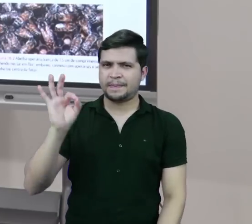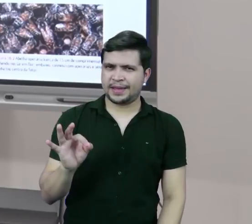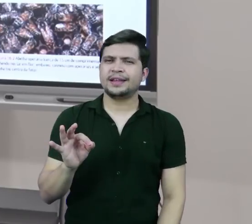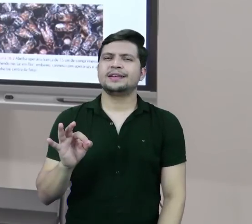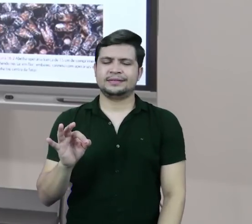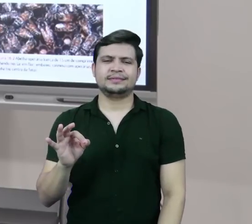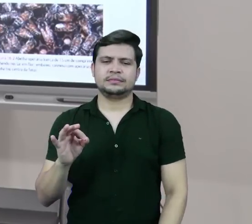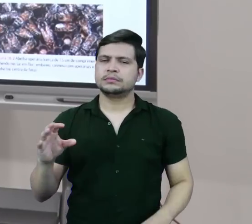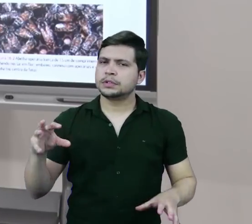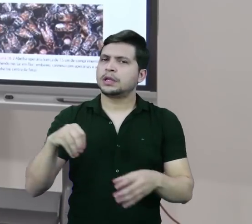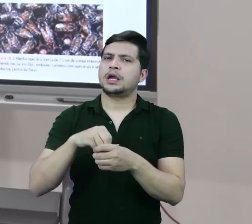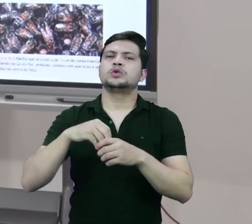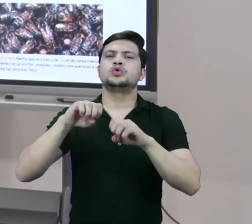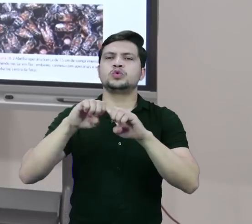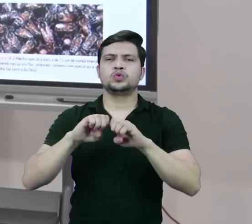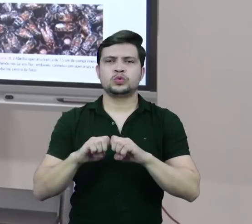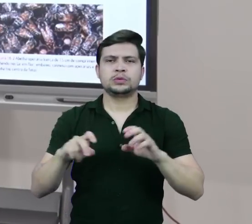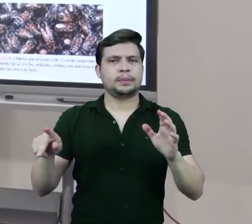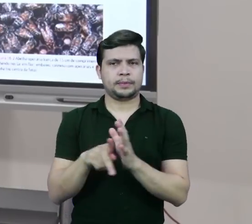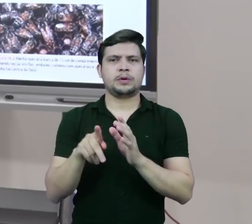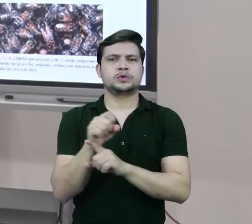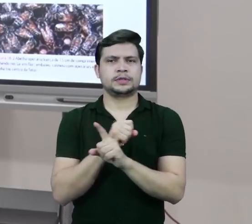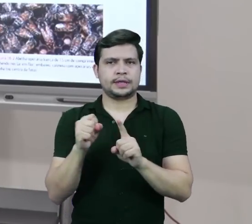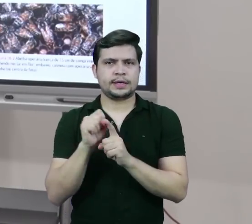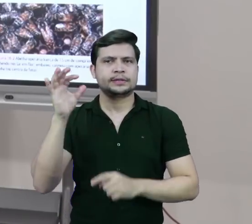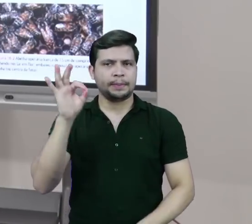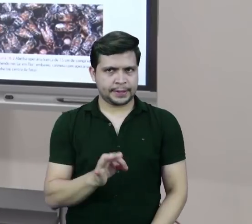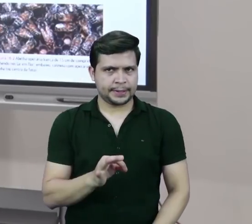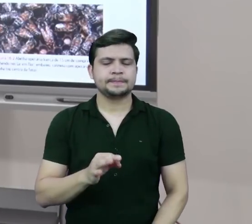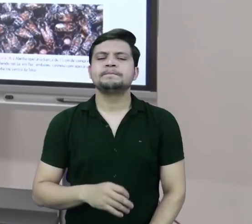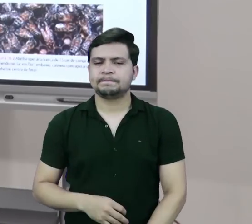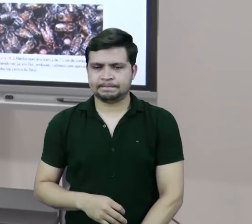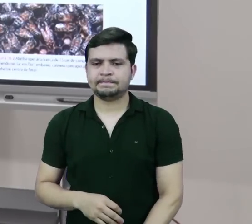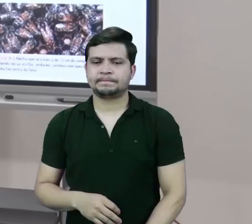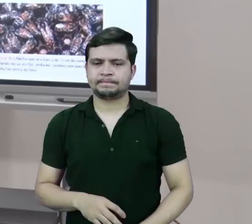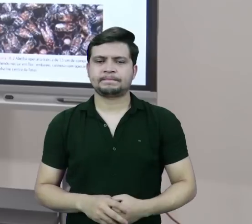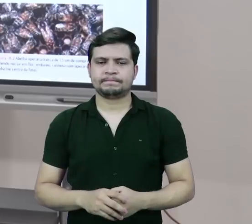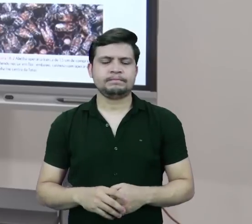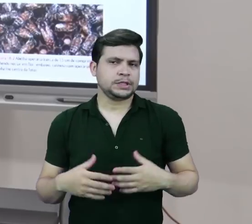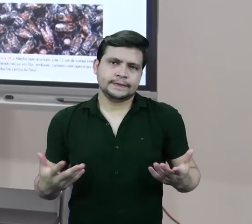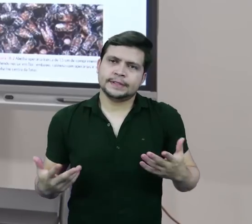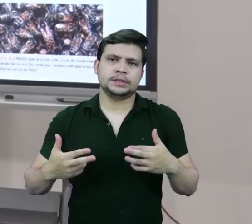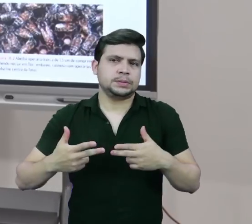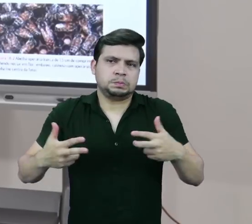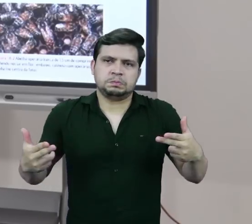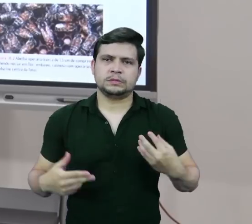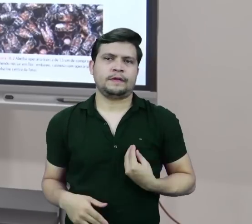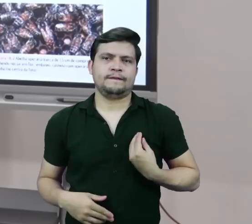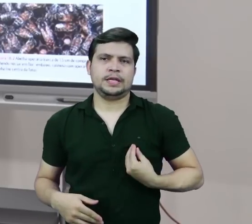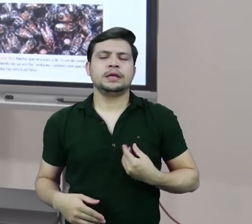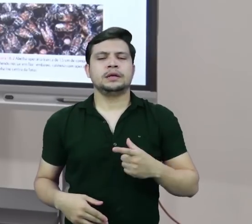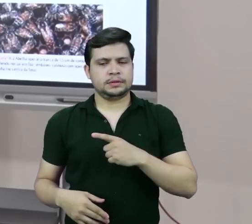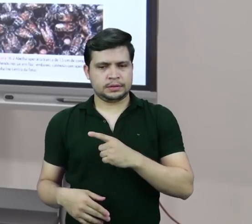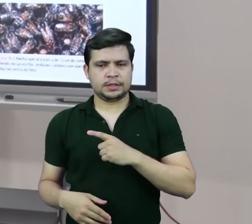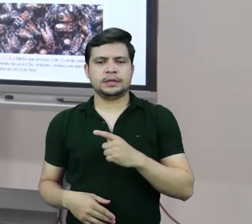bem definidas, né, na estrutura dessa sociedade. Né, as abelhas, enfim, várias formas de